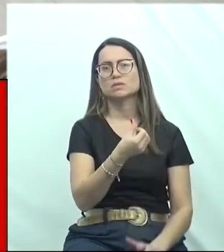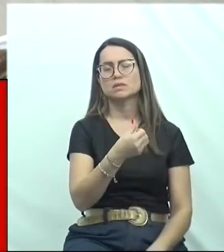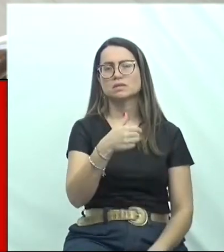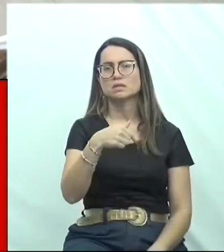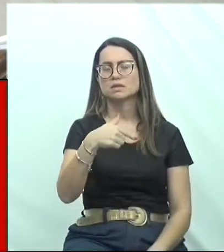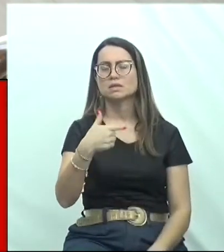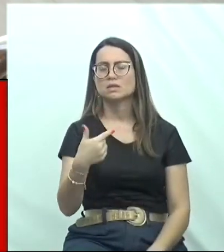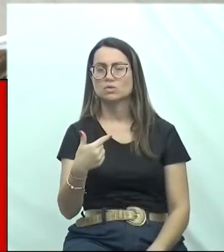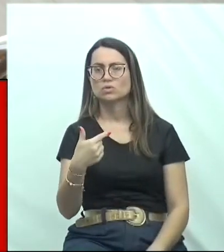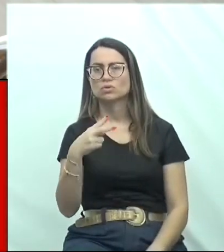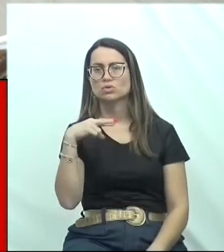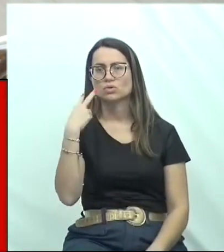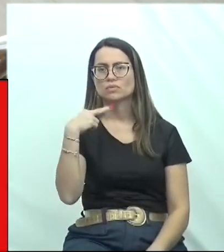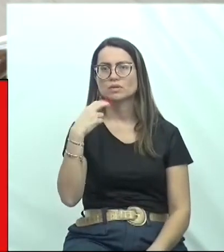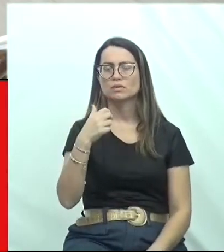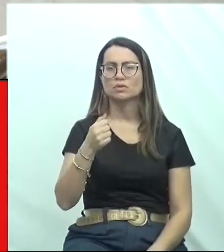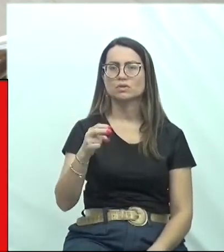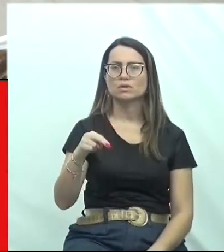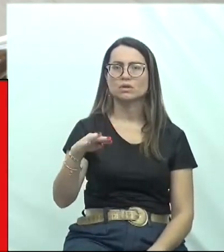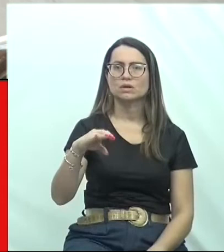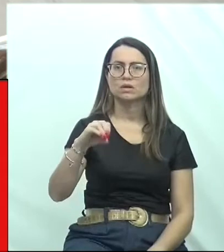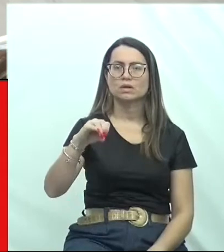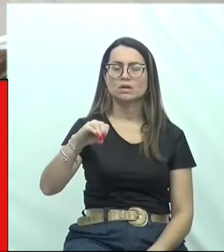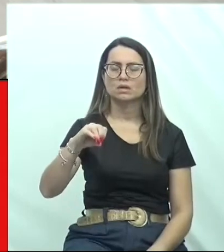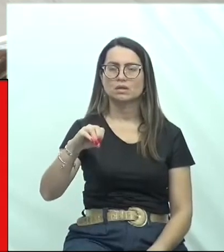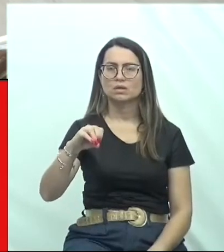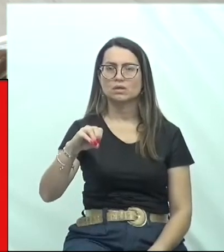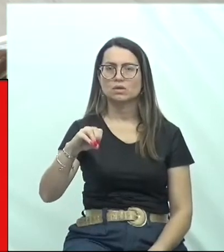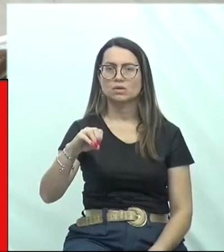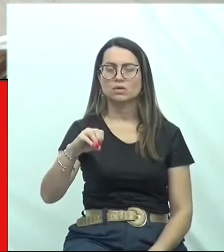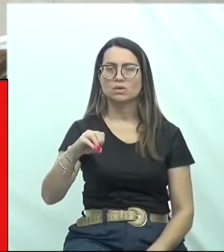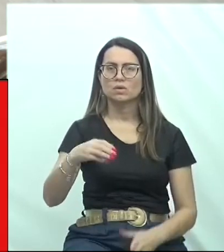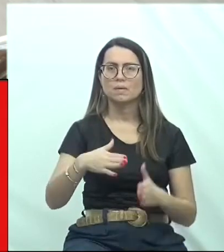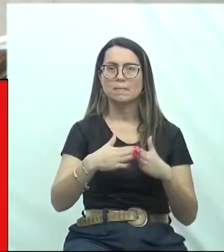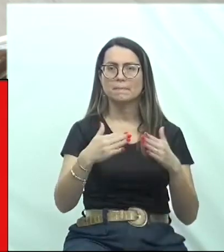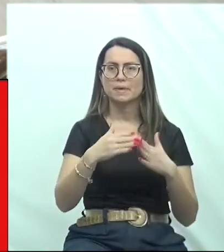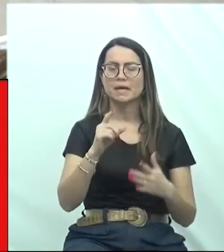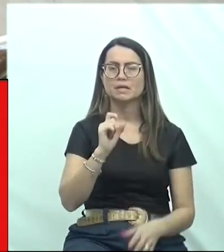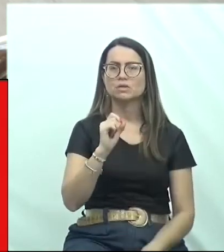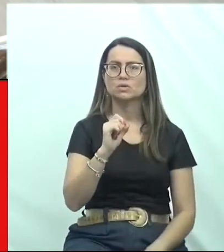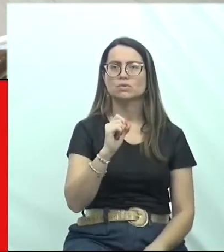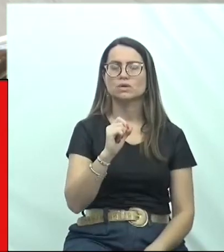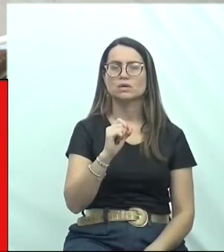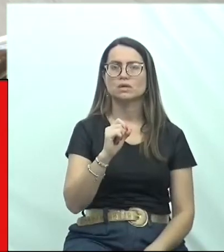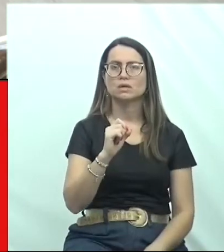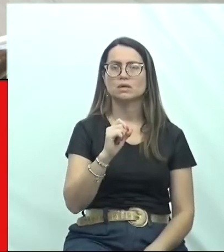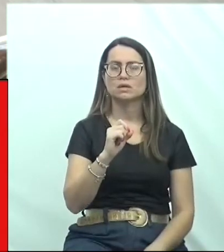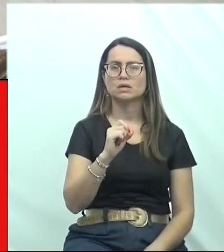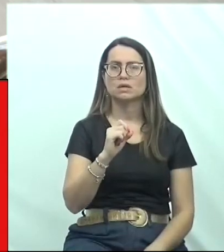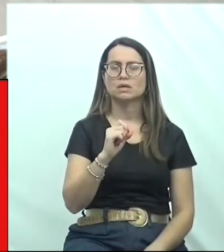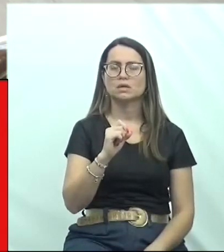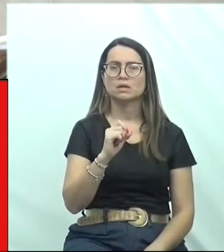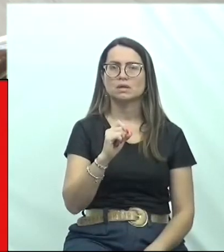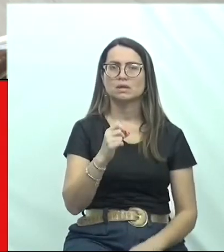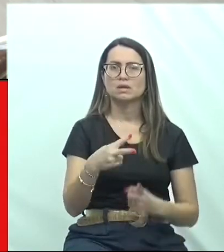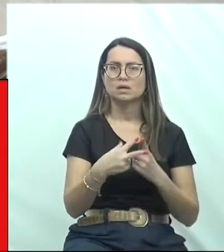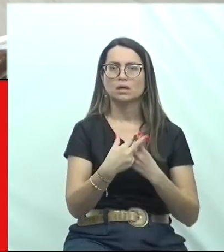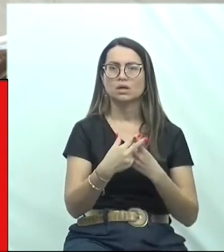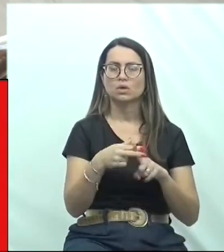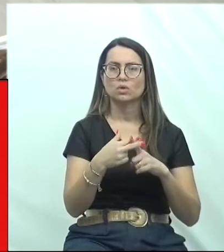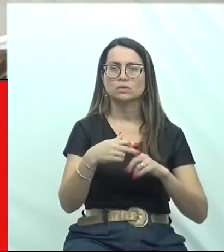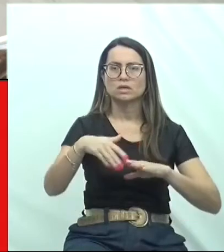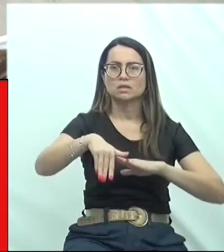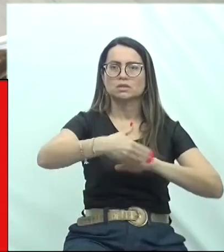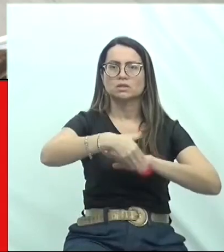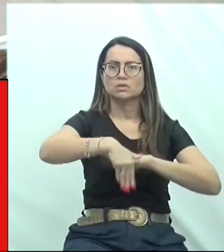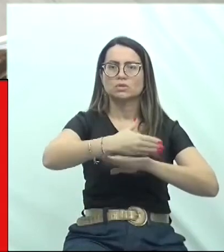672-22, de autoria do vereador Antônio Córdoba de Oliveira, reparos na pavimentação com lajotas das ruas João Alípio